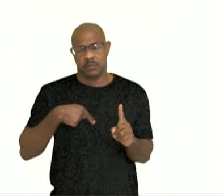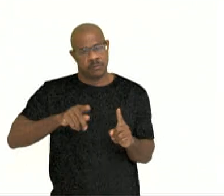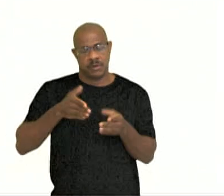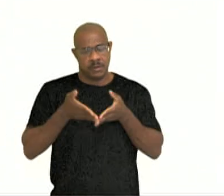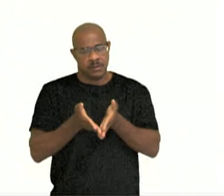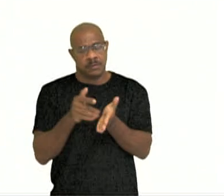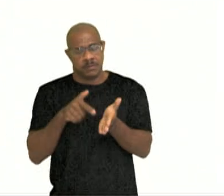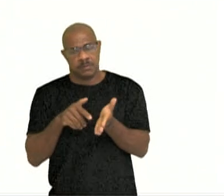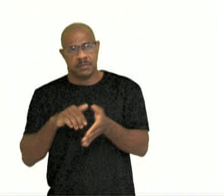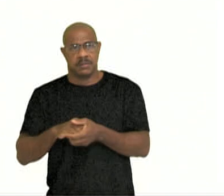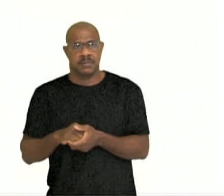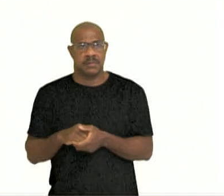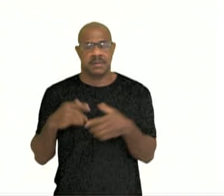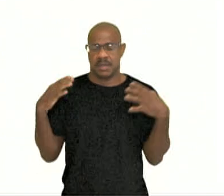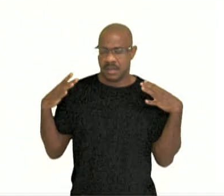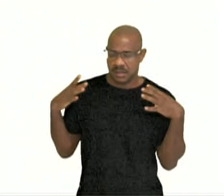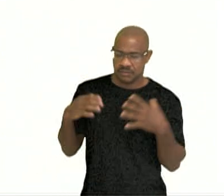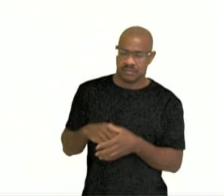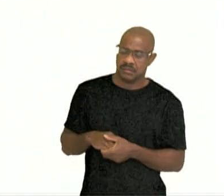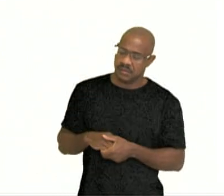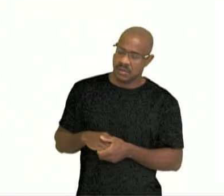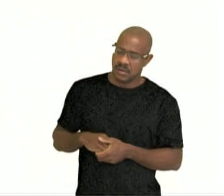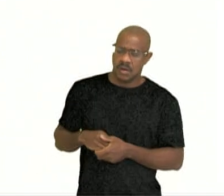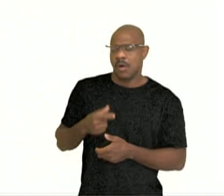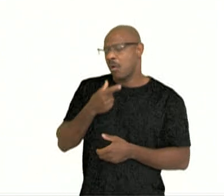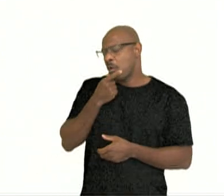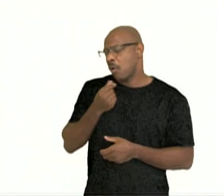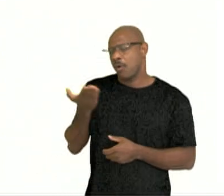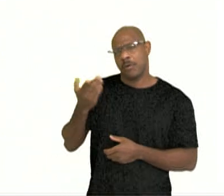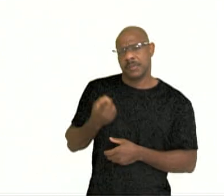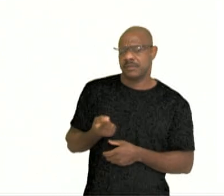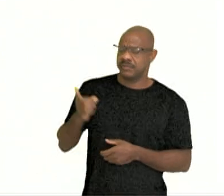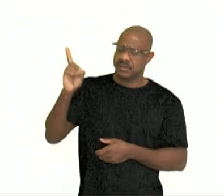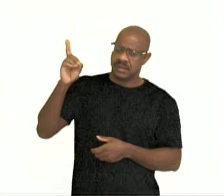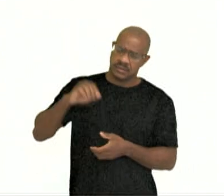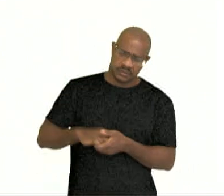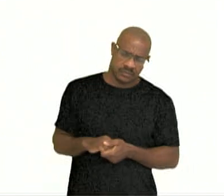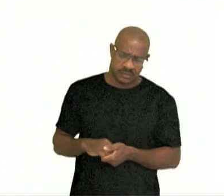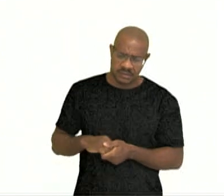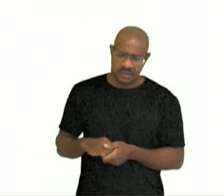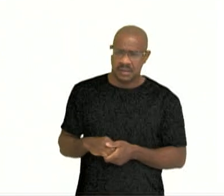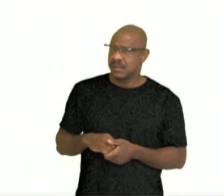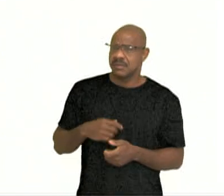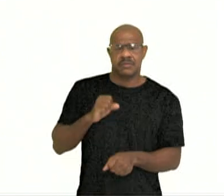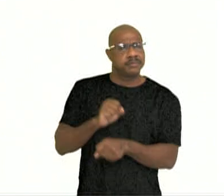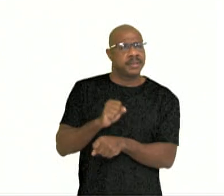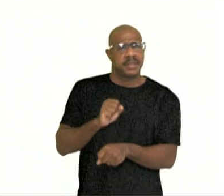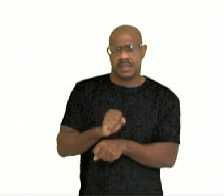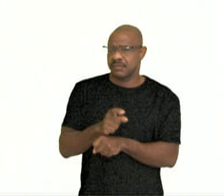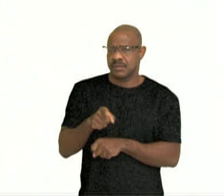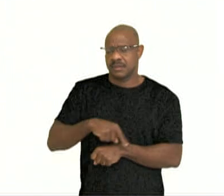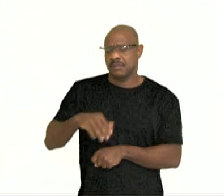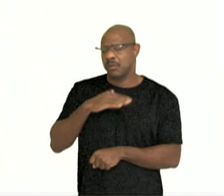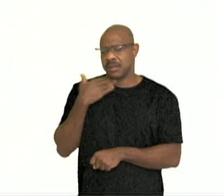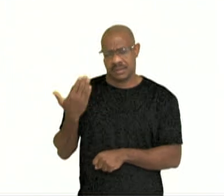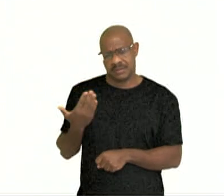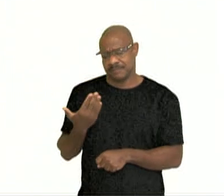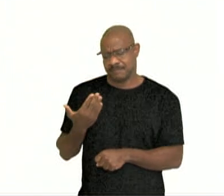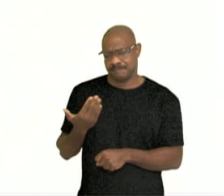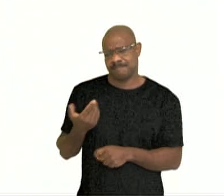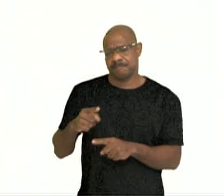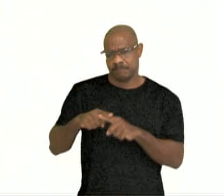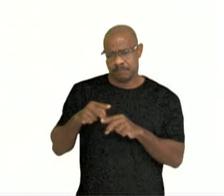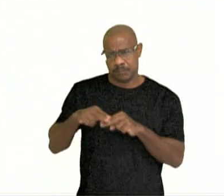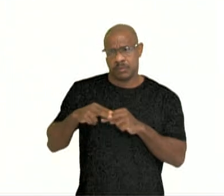Anjo, ó cavaleiros de Deus, a vós estou esperando que morreste pelejando por Cristo.